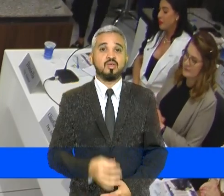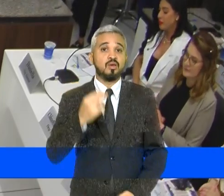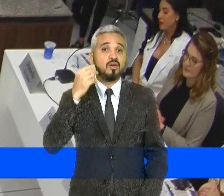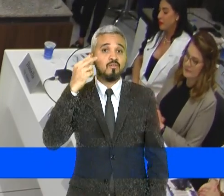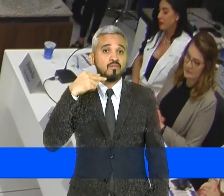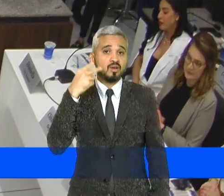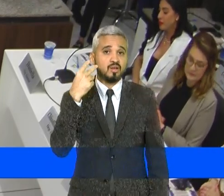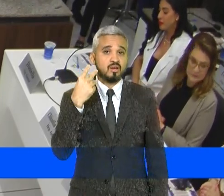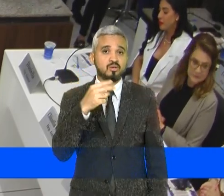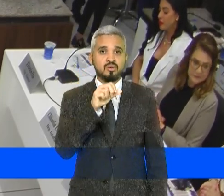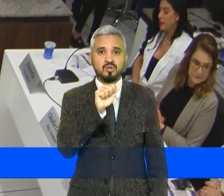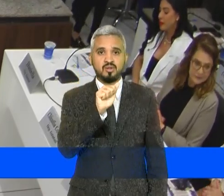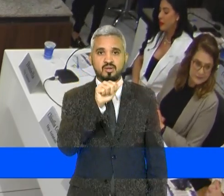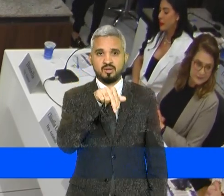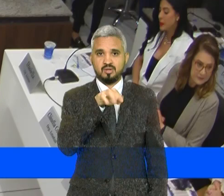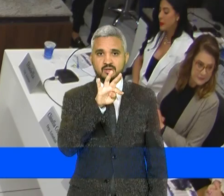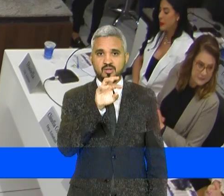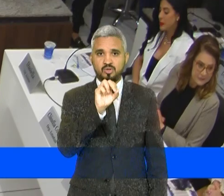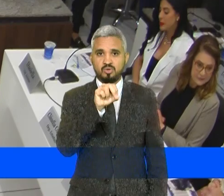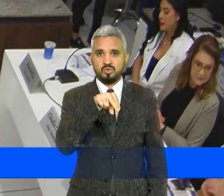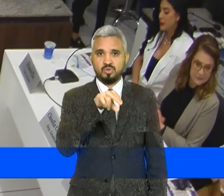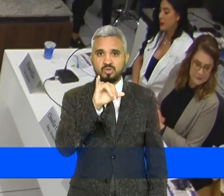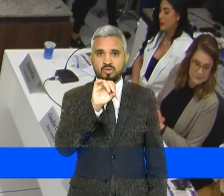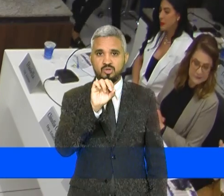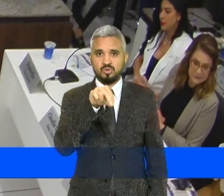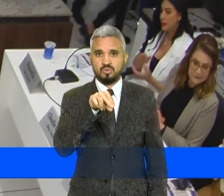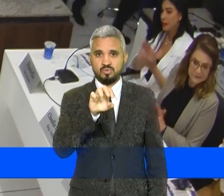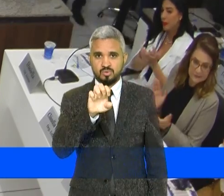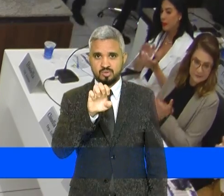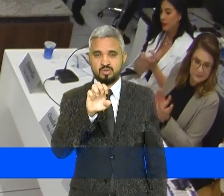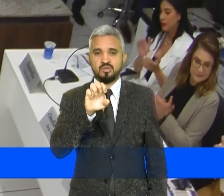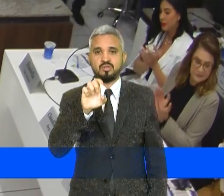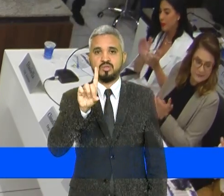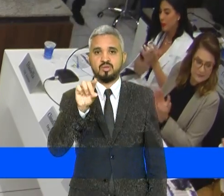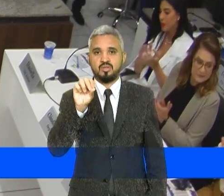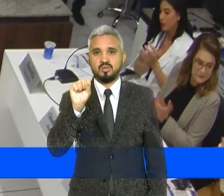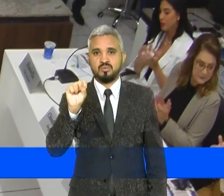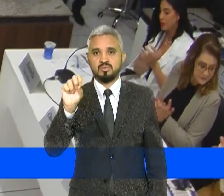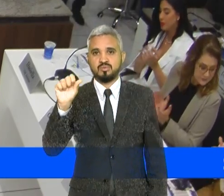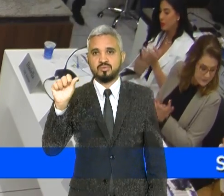Vereador Antonione dos Santos Silva.